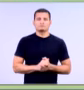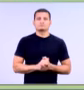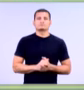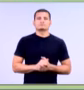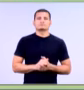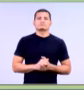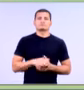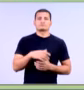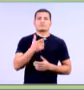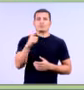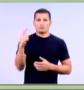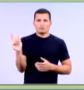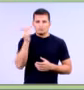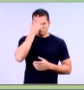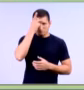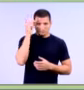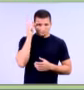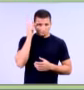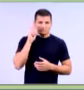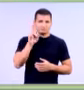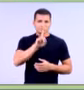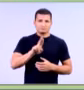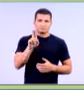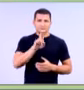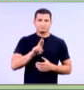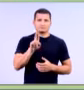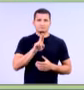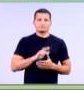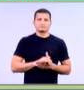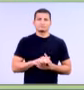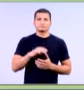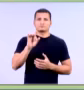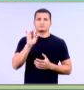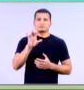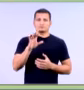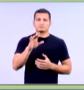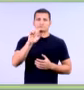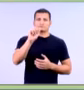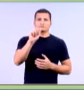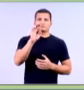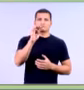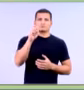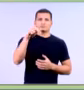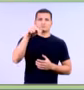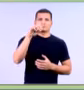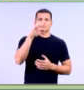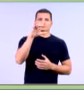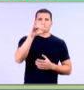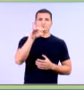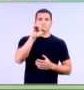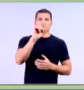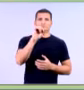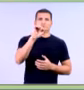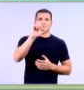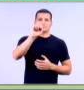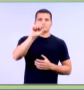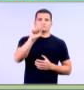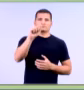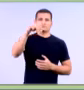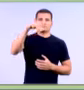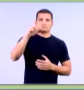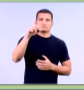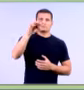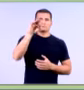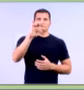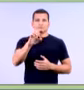demais pessoas, nós utilizamos o atenciosamente, para autoridades de mesma hierarquia ou